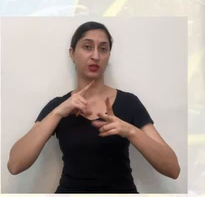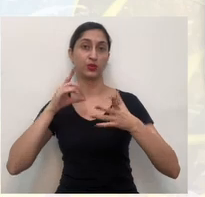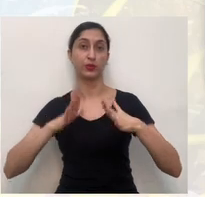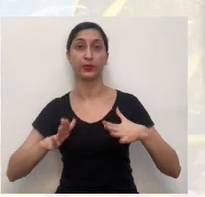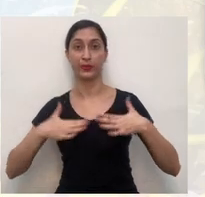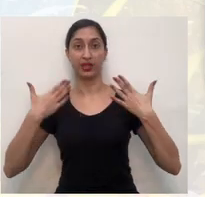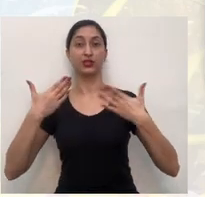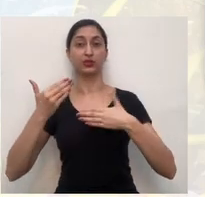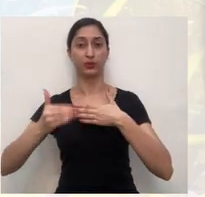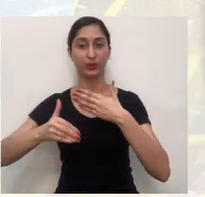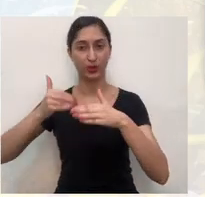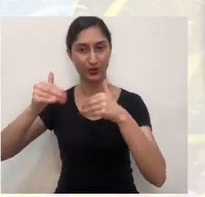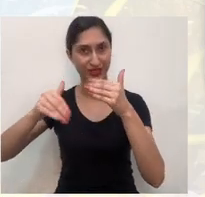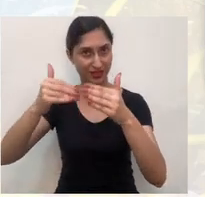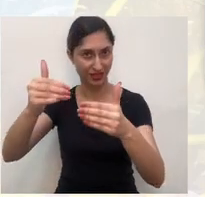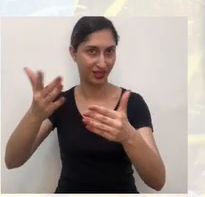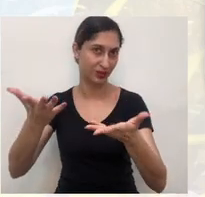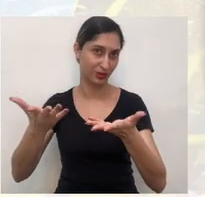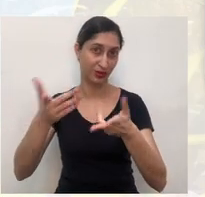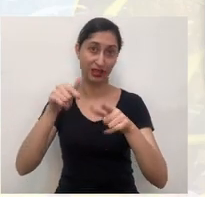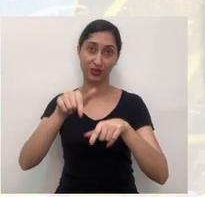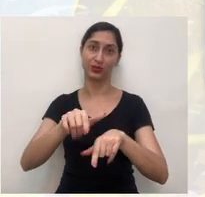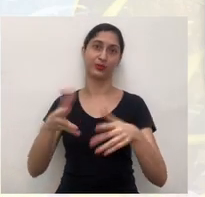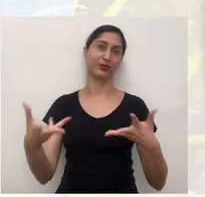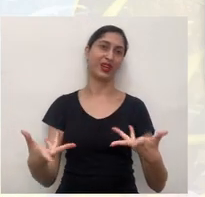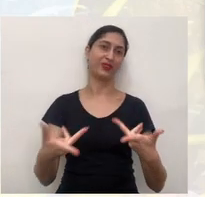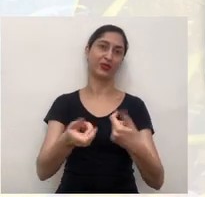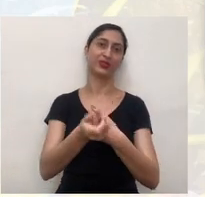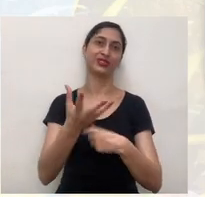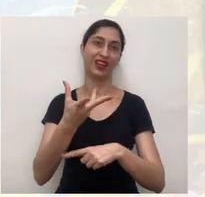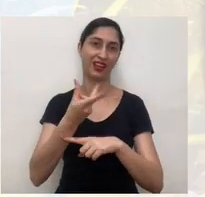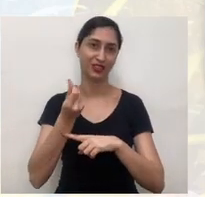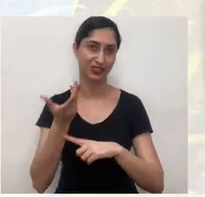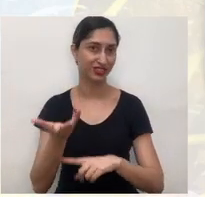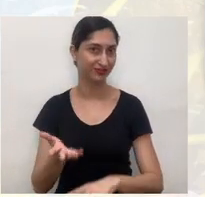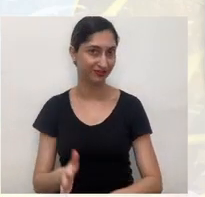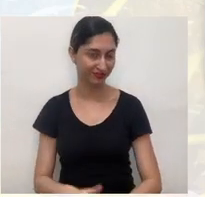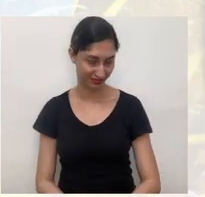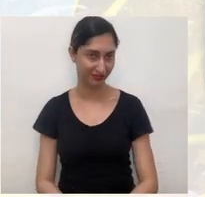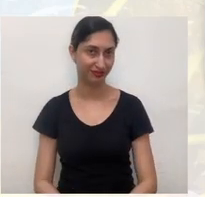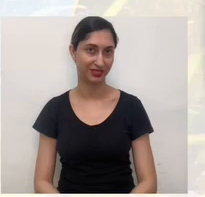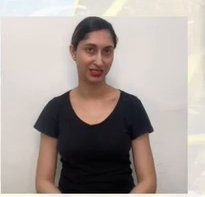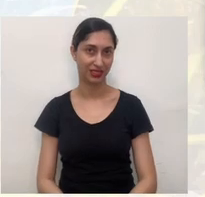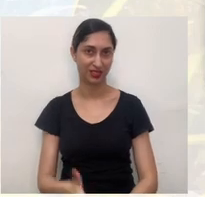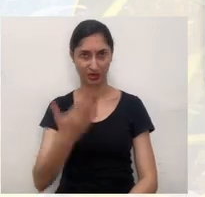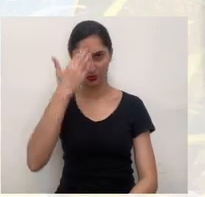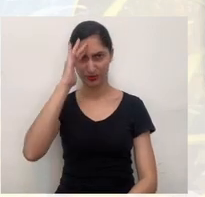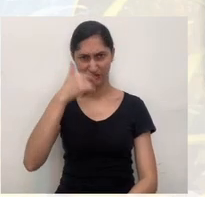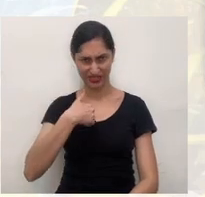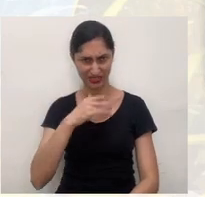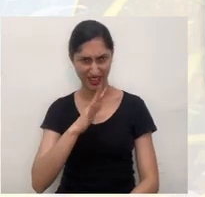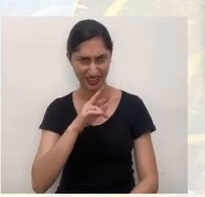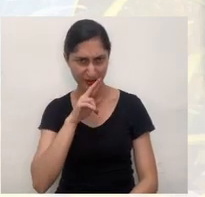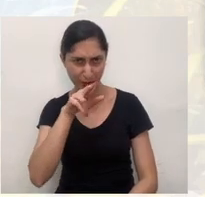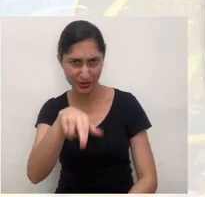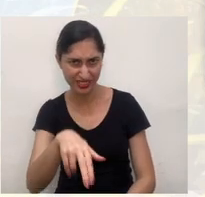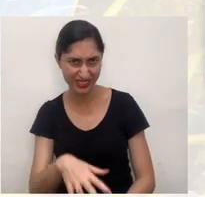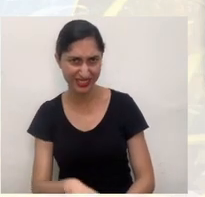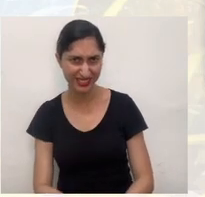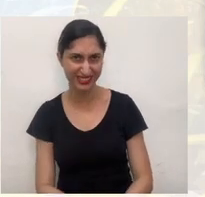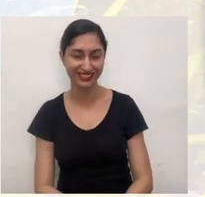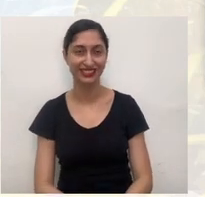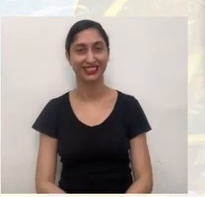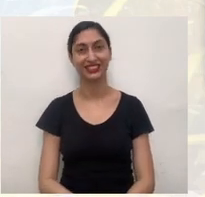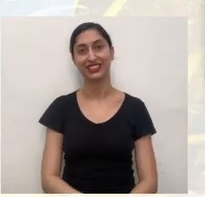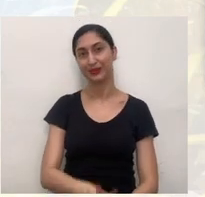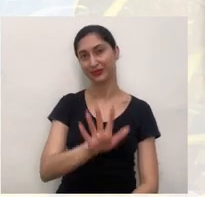próprio processo que ele está trazendo. E é isso que enriquece a arte. Tá? Não sei se eu respondi a pergunta dela, mas tem